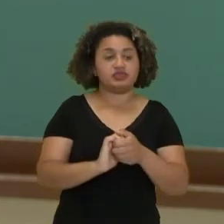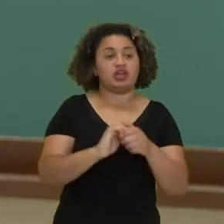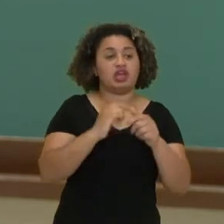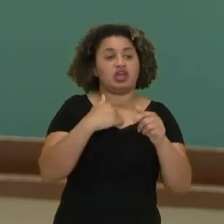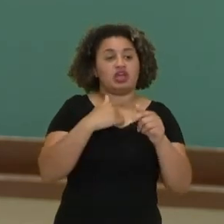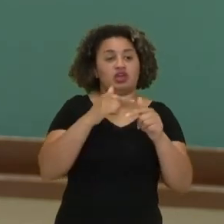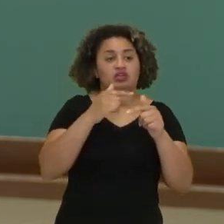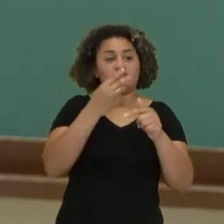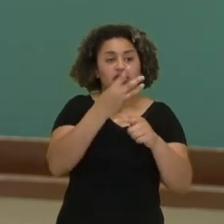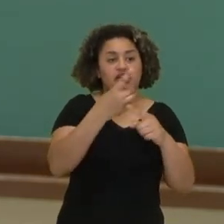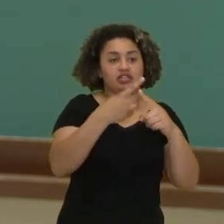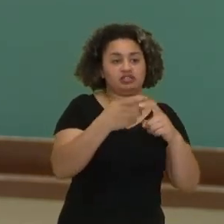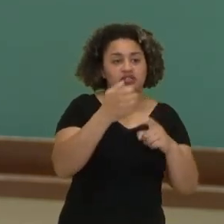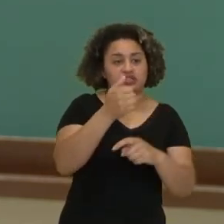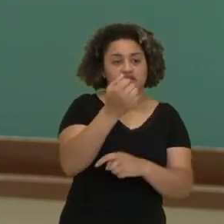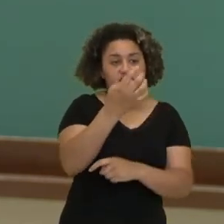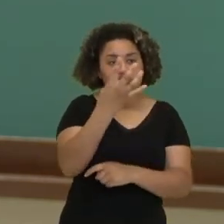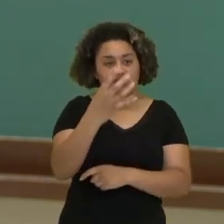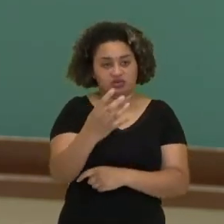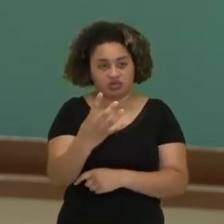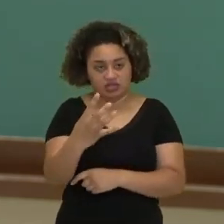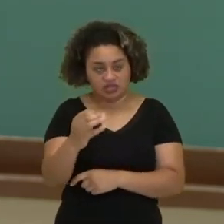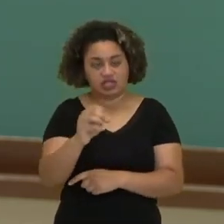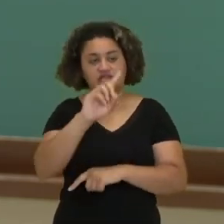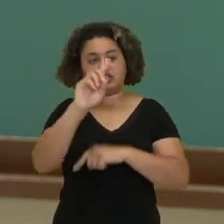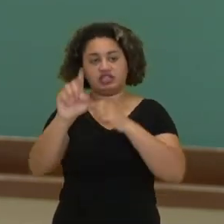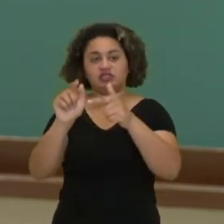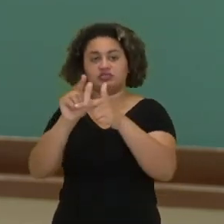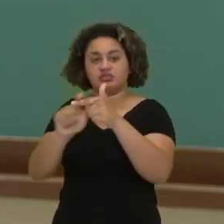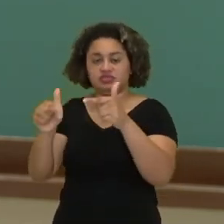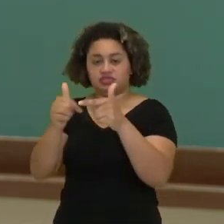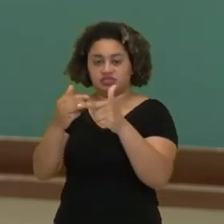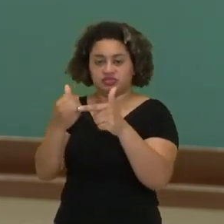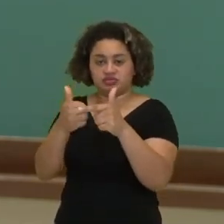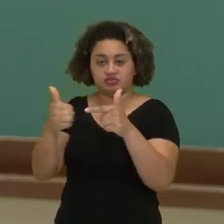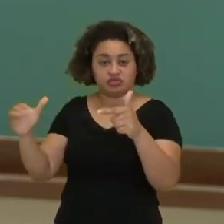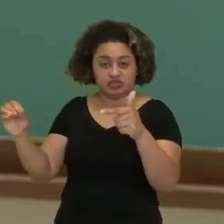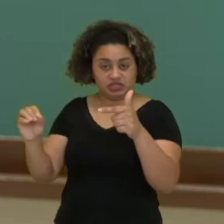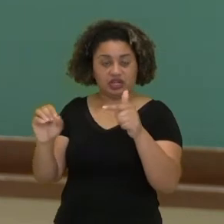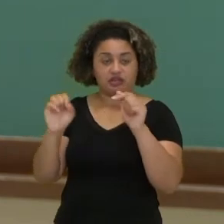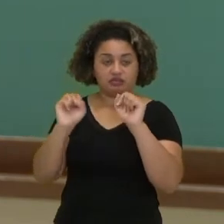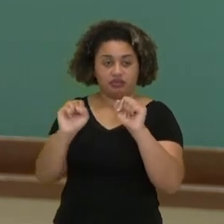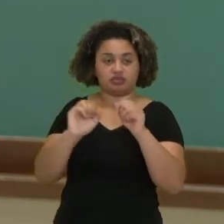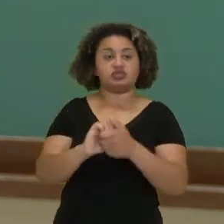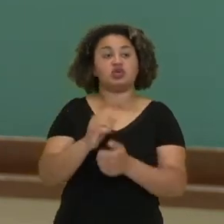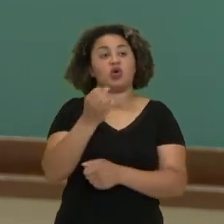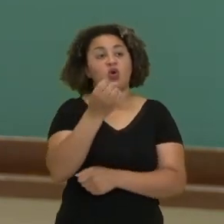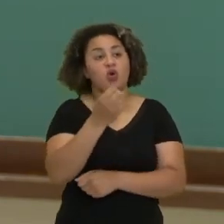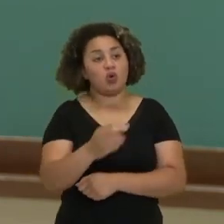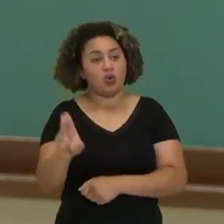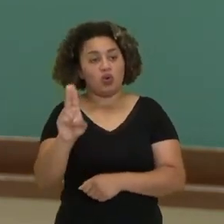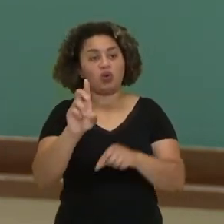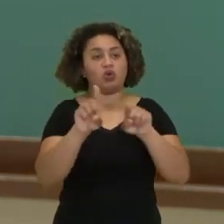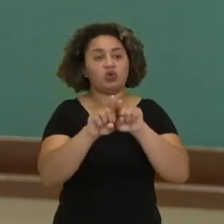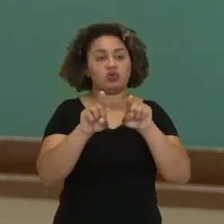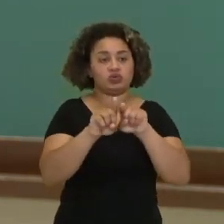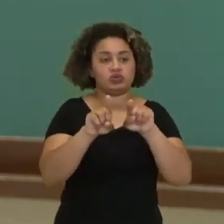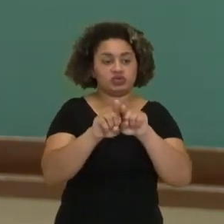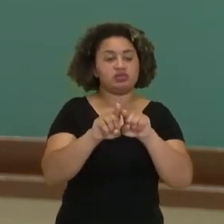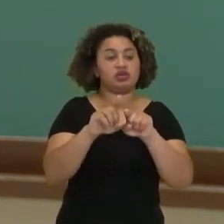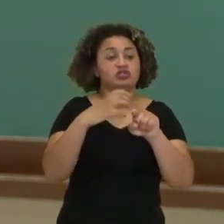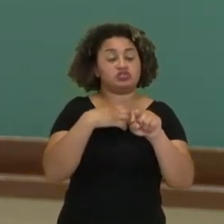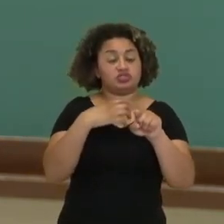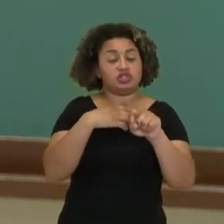multiplicar aqui, ó, 3 vezes 140 e depois dividir por 100. Ou ainda, eu poderia fazer como está aqui